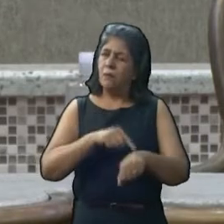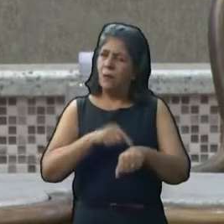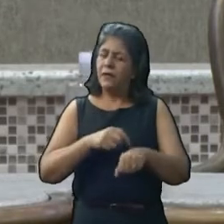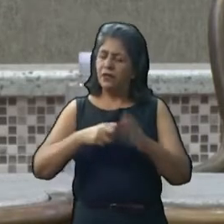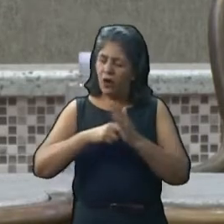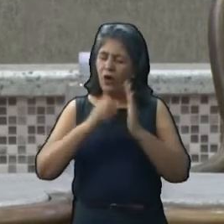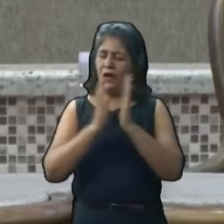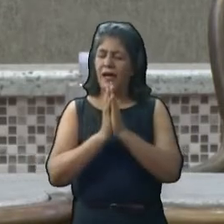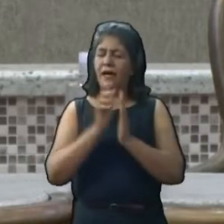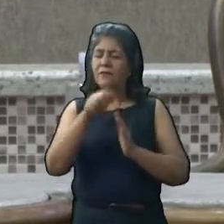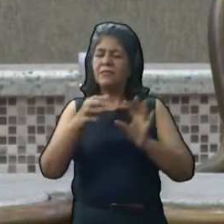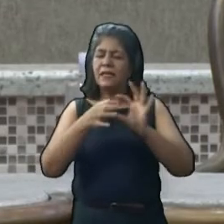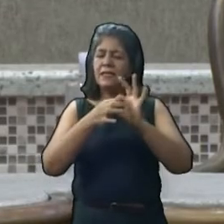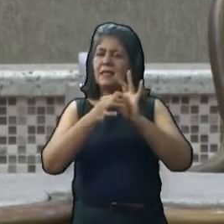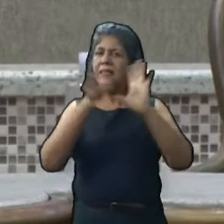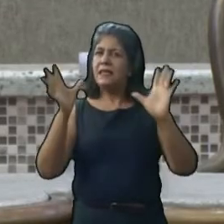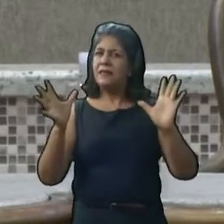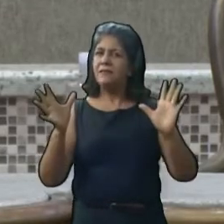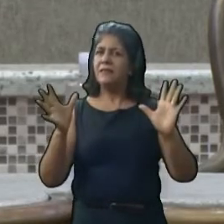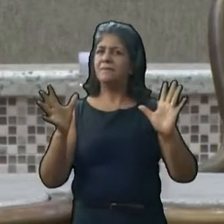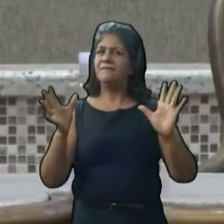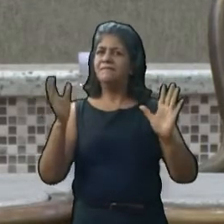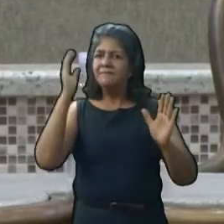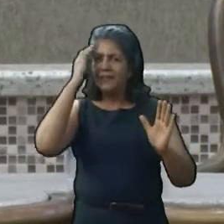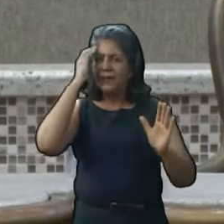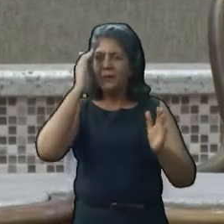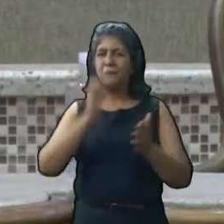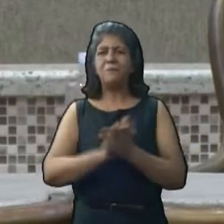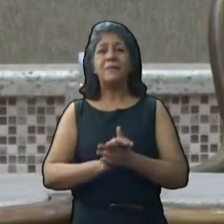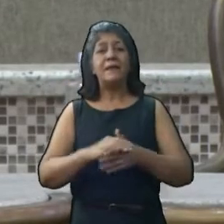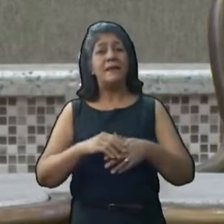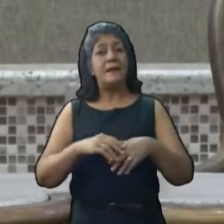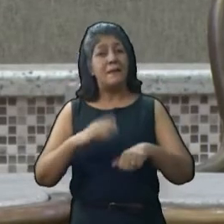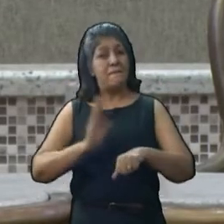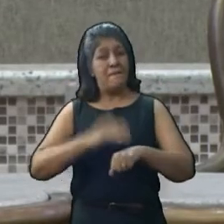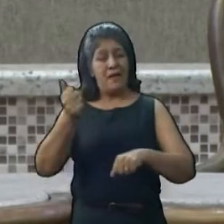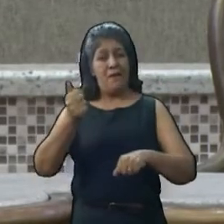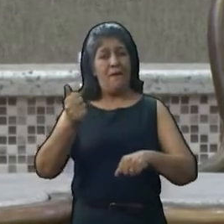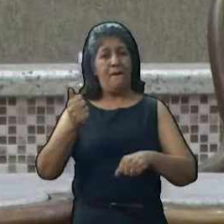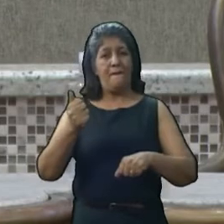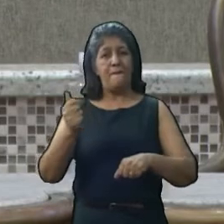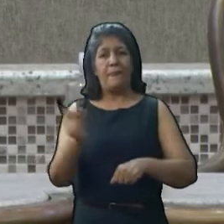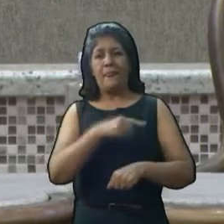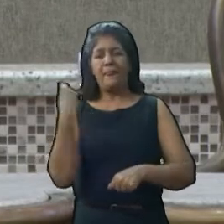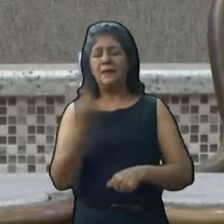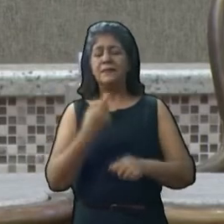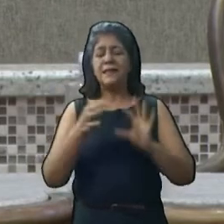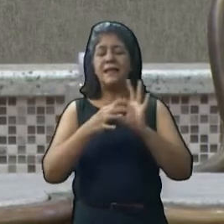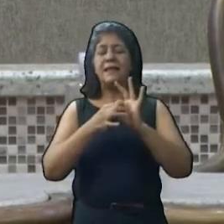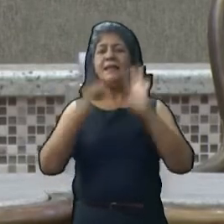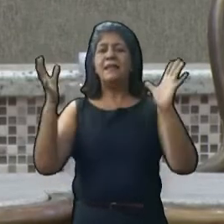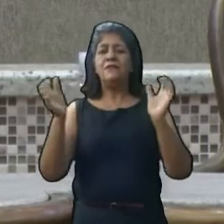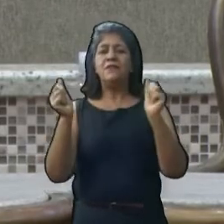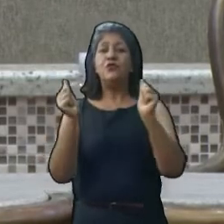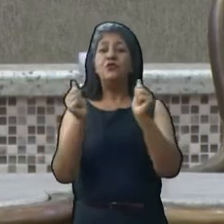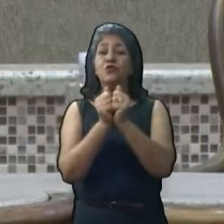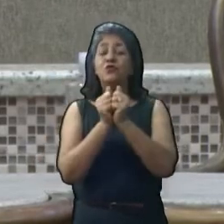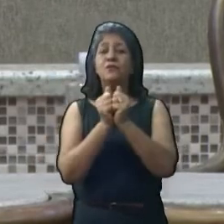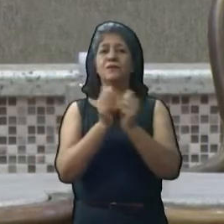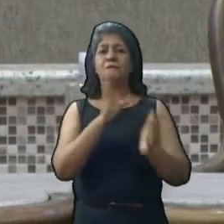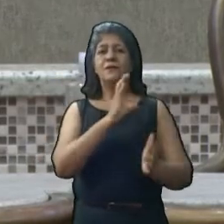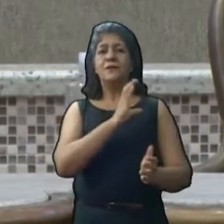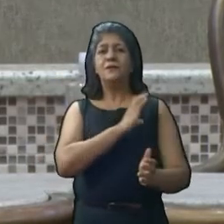os seus vícios as suas paixões o senhor jesus quer te libertar hoje eu posso estar falando com gente